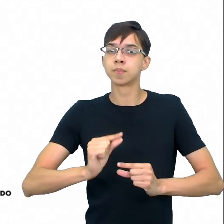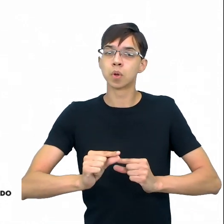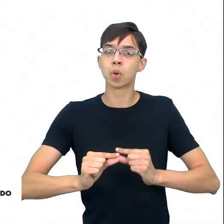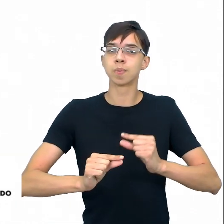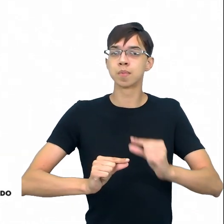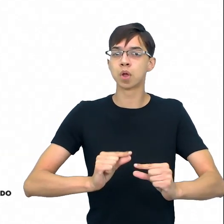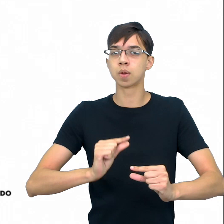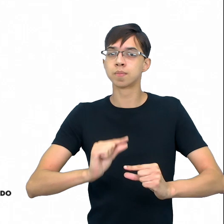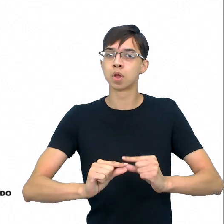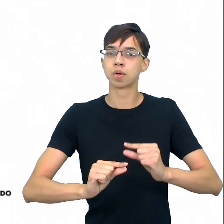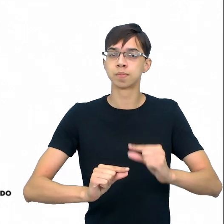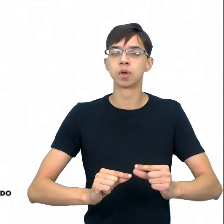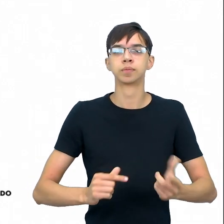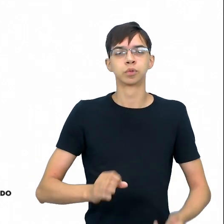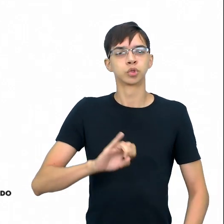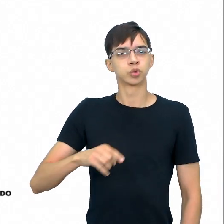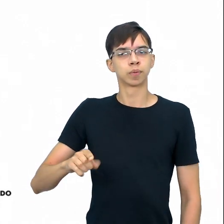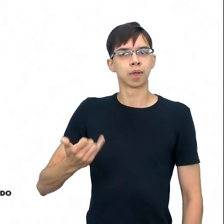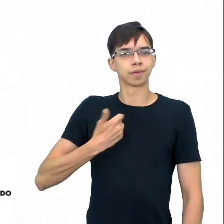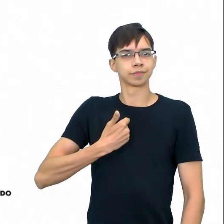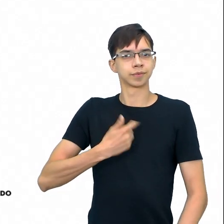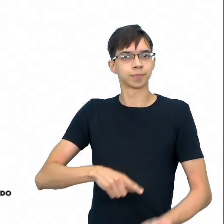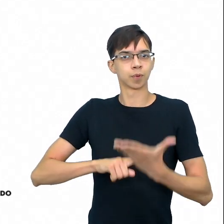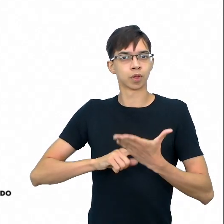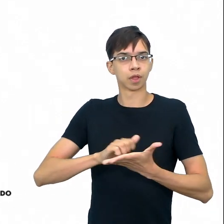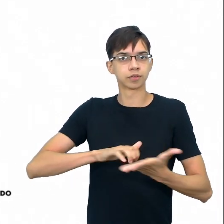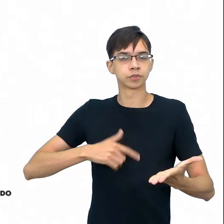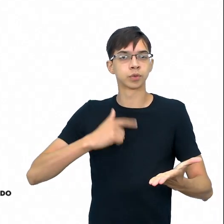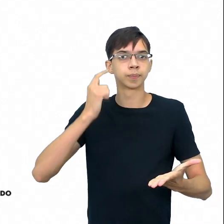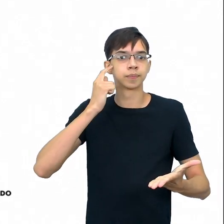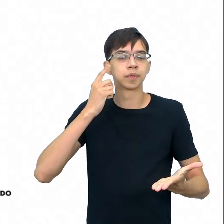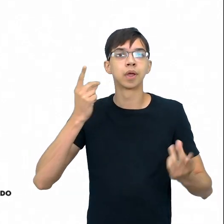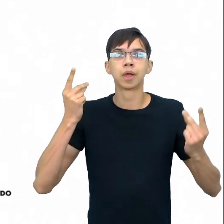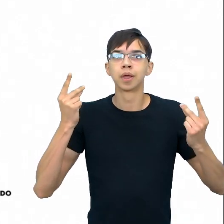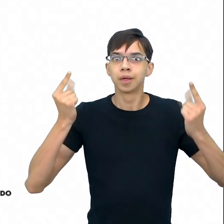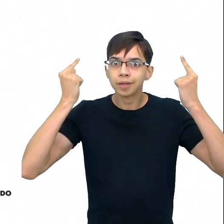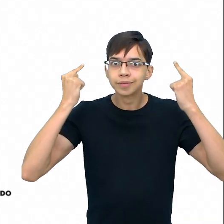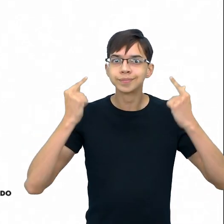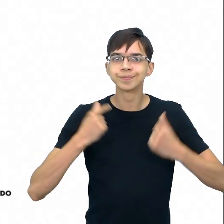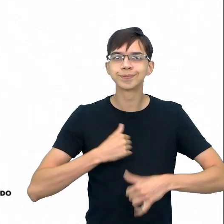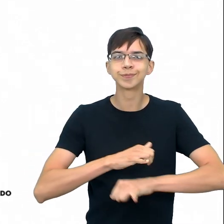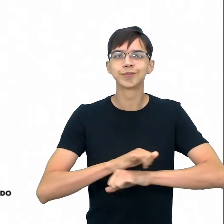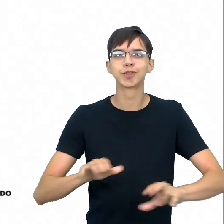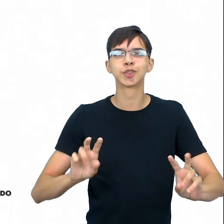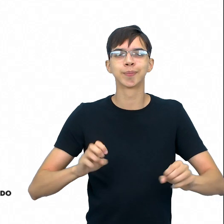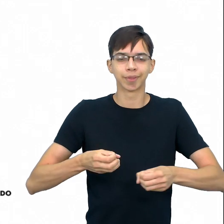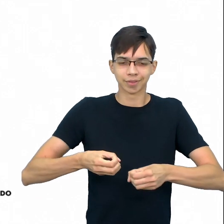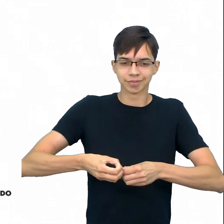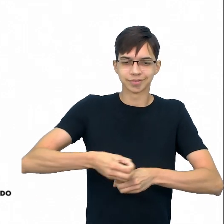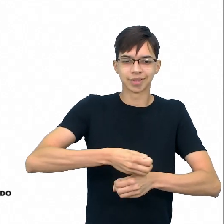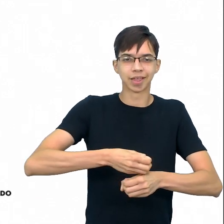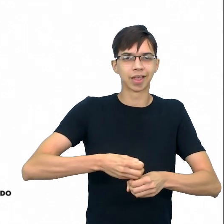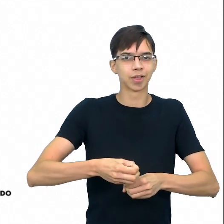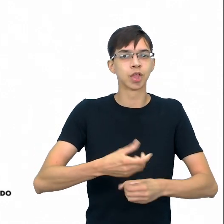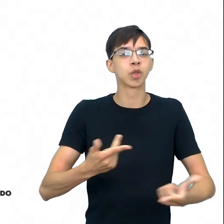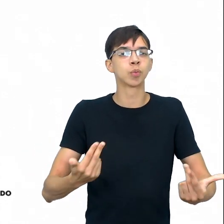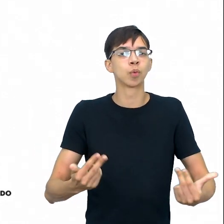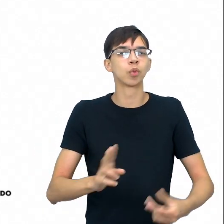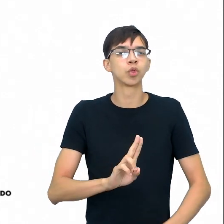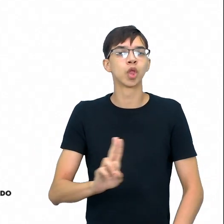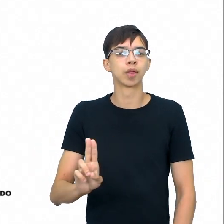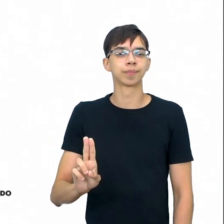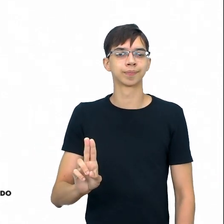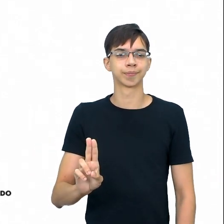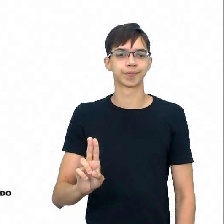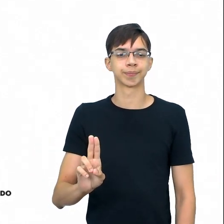a atividade dele, eu falei, nossa, já sei, vou falar de respiração celular, porque, como a gente vinha falando nas últimas